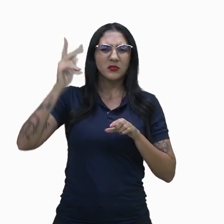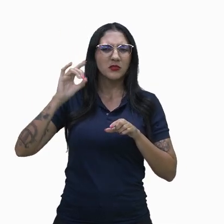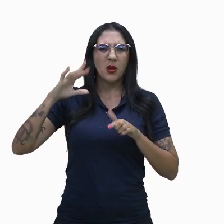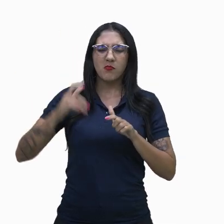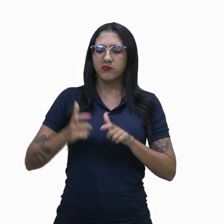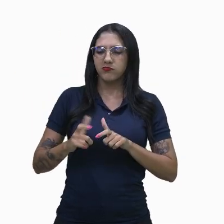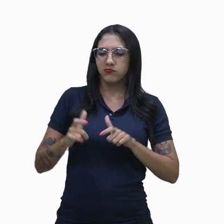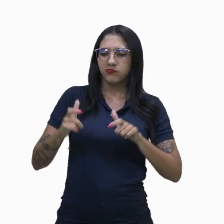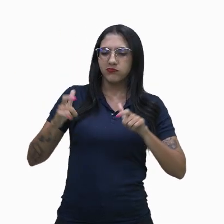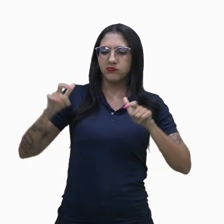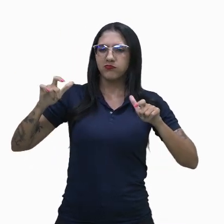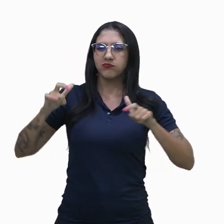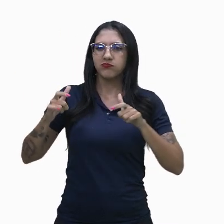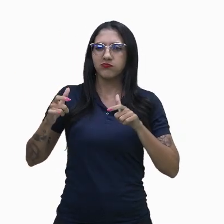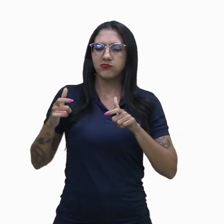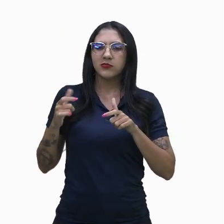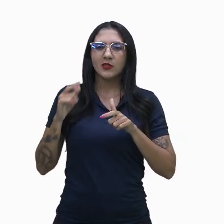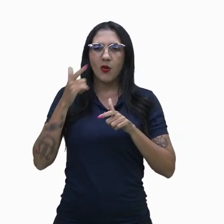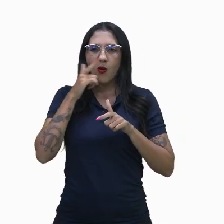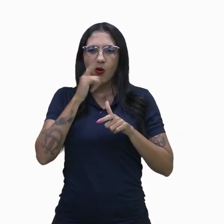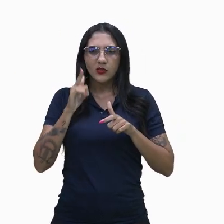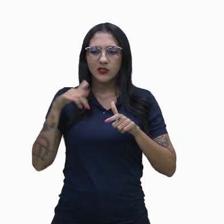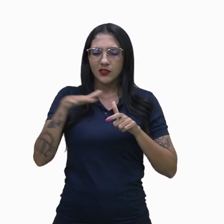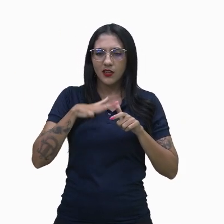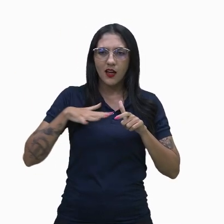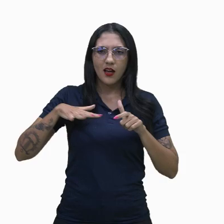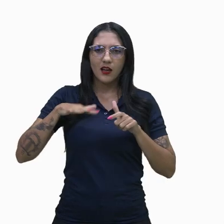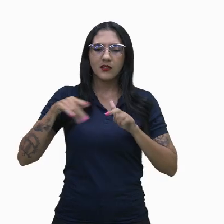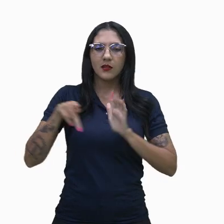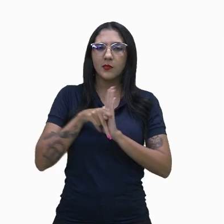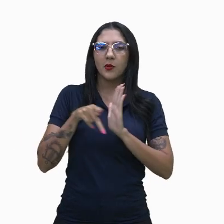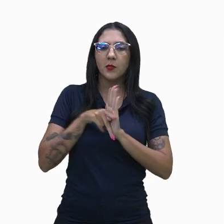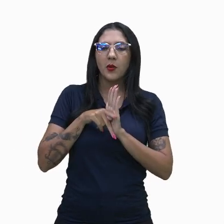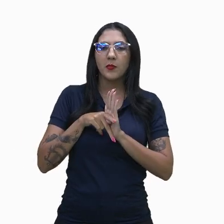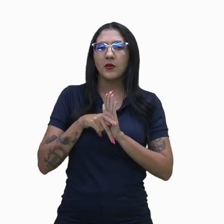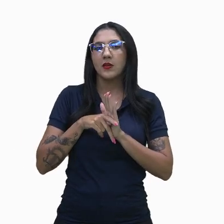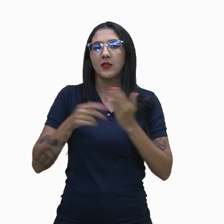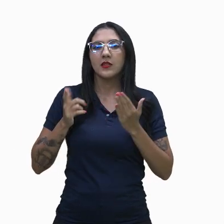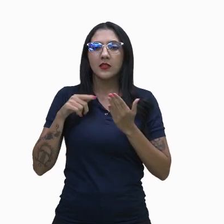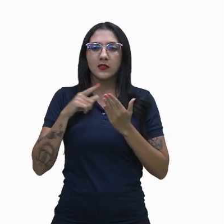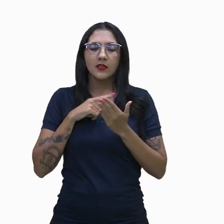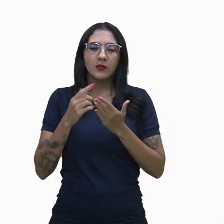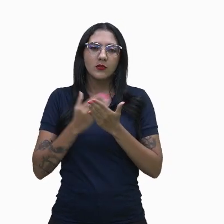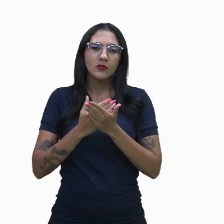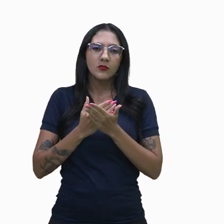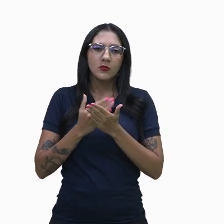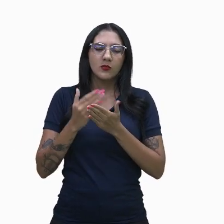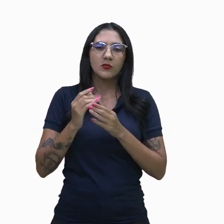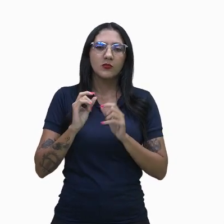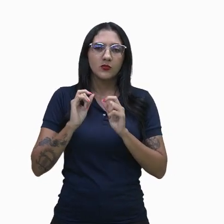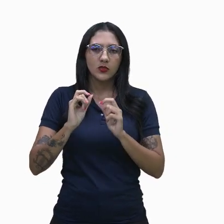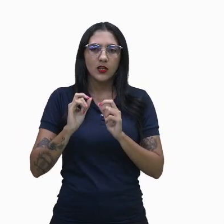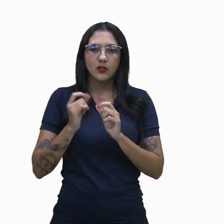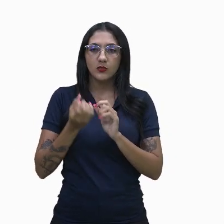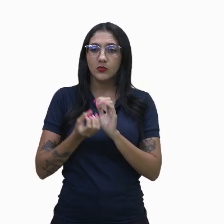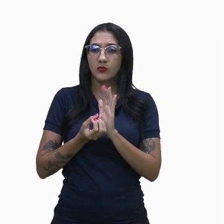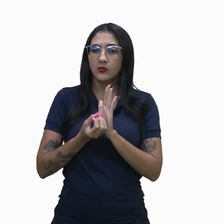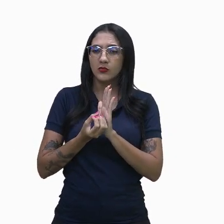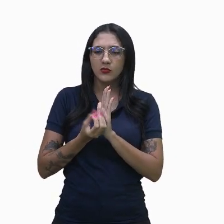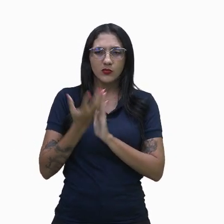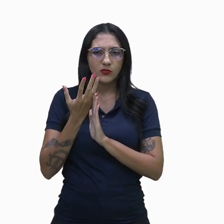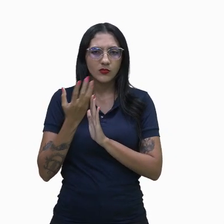acumular, né, essa propriedade privada, isso vai originar né, vai ser a origem, né, a gênese de